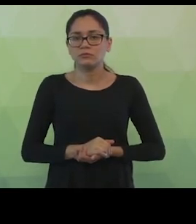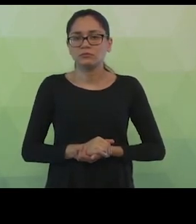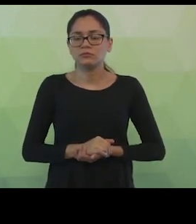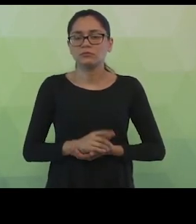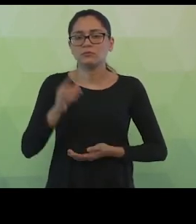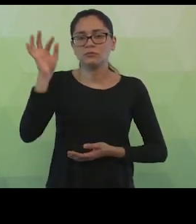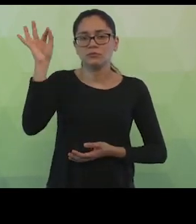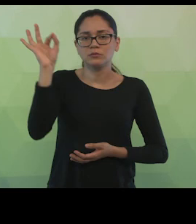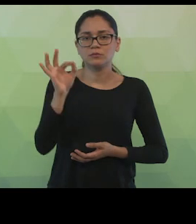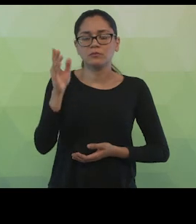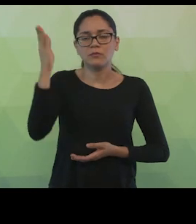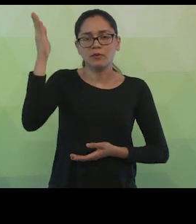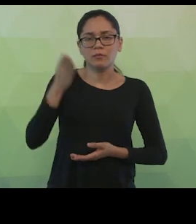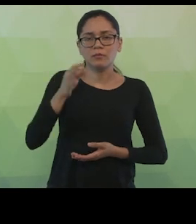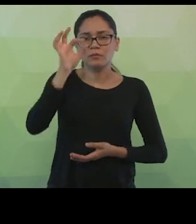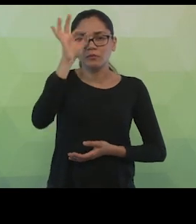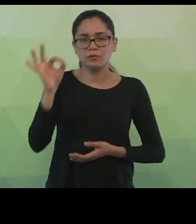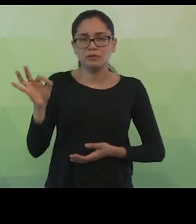porcento